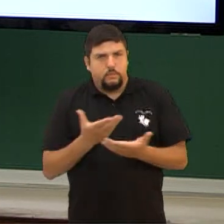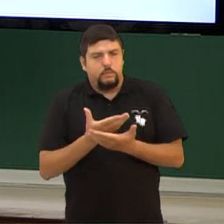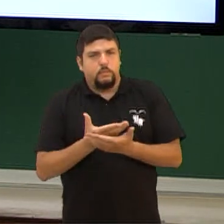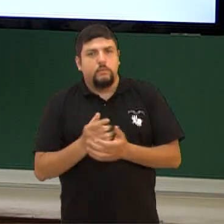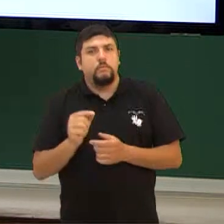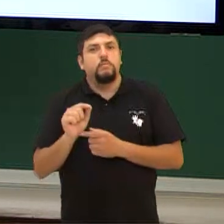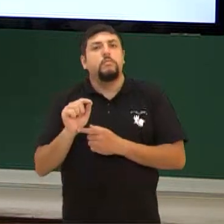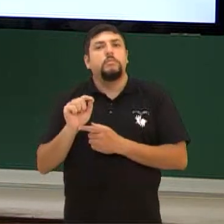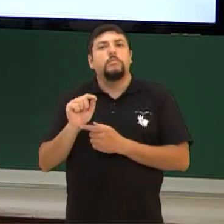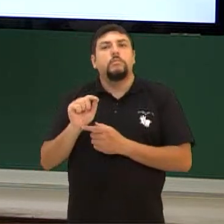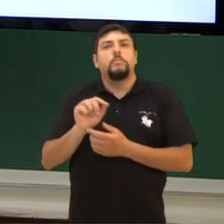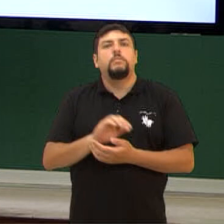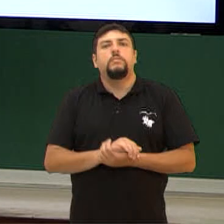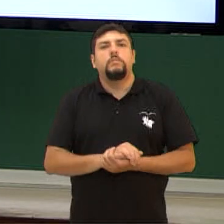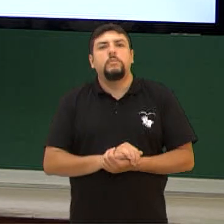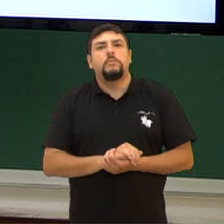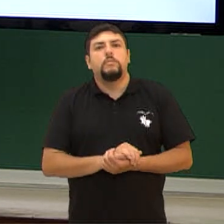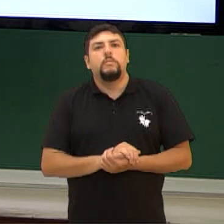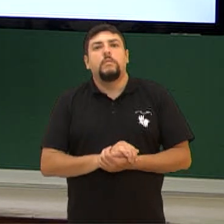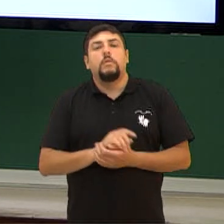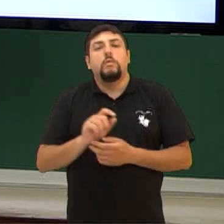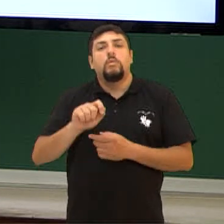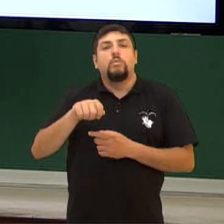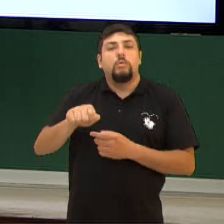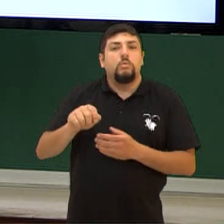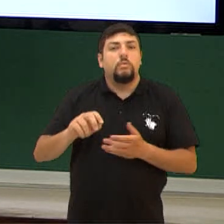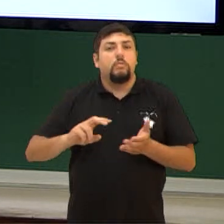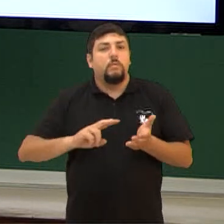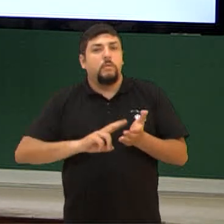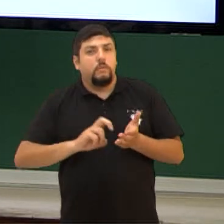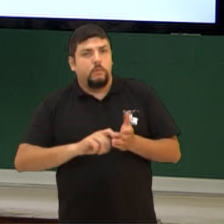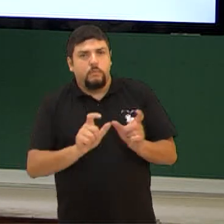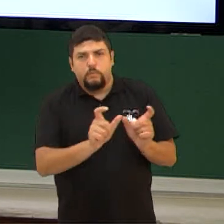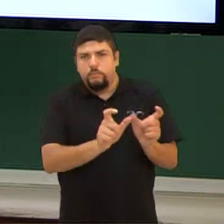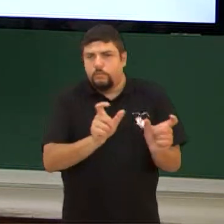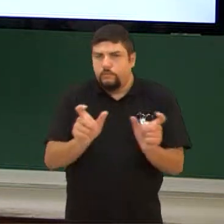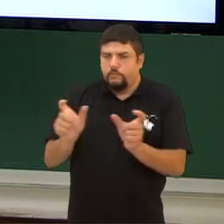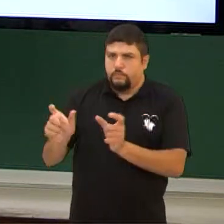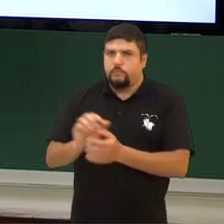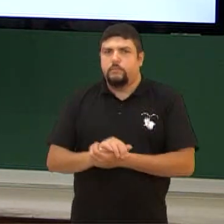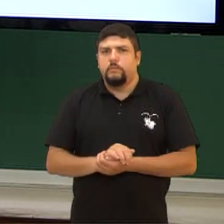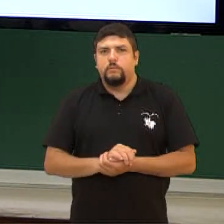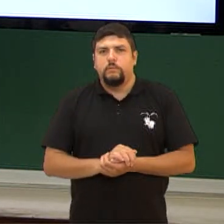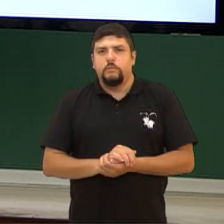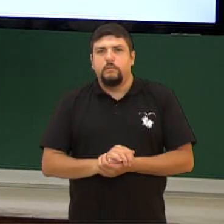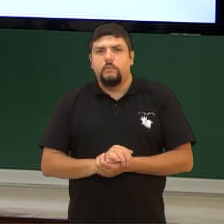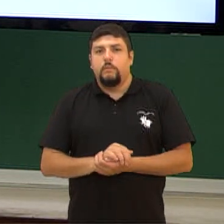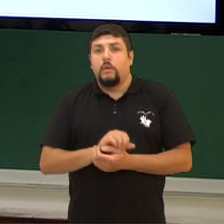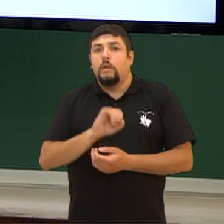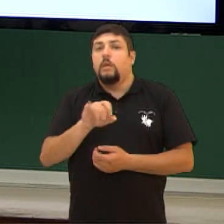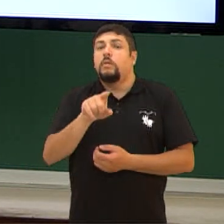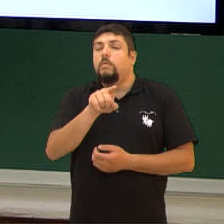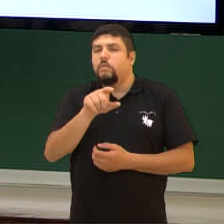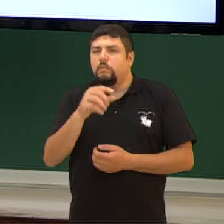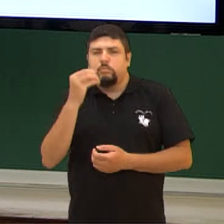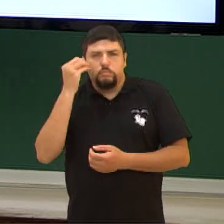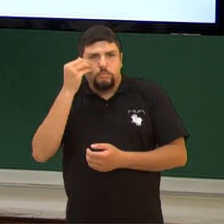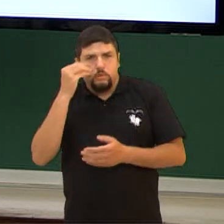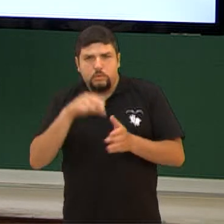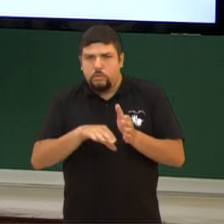fato da ampliação de vocabulário através dos sufixos. Tanto que se você for no Google, por exemplo,